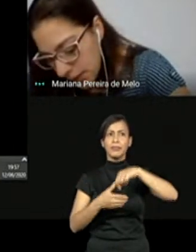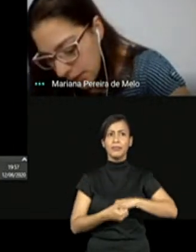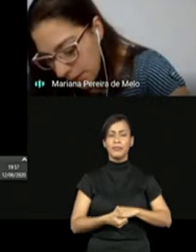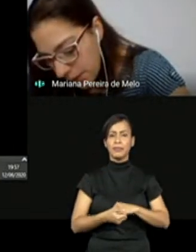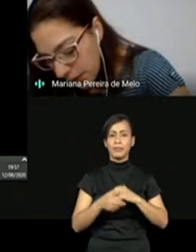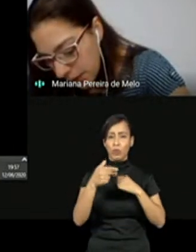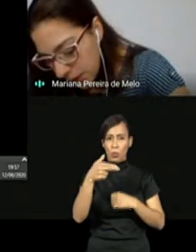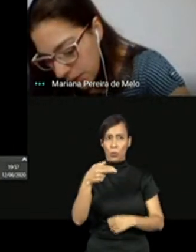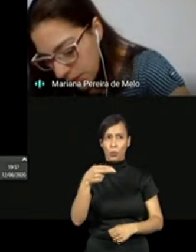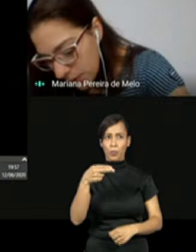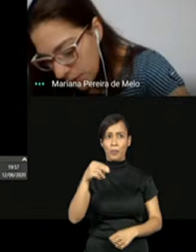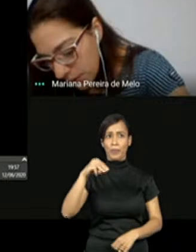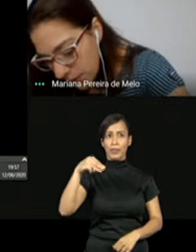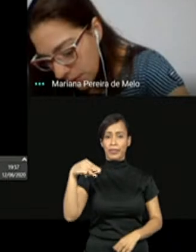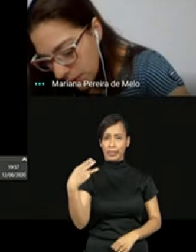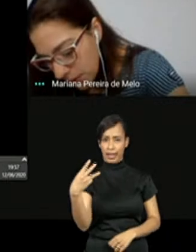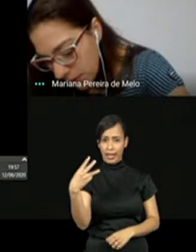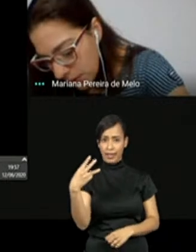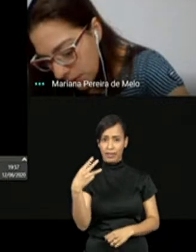3 defeitos